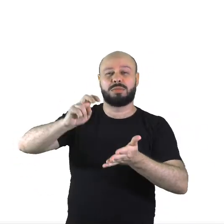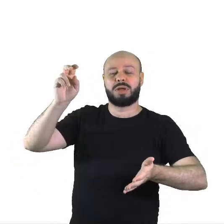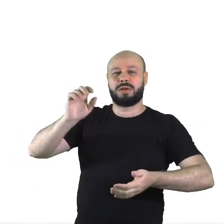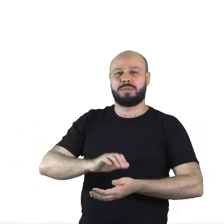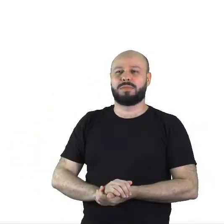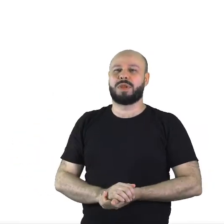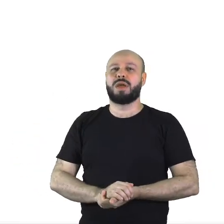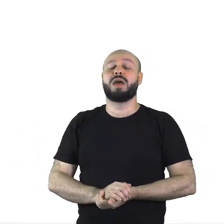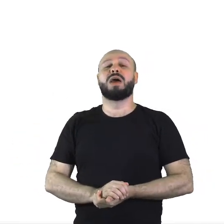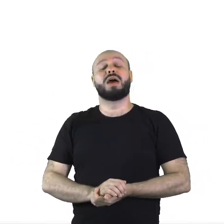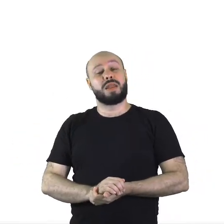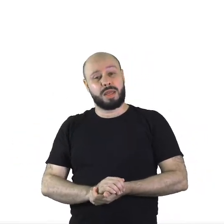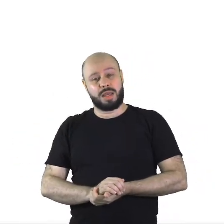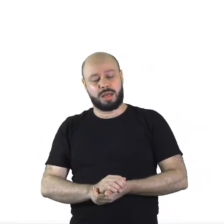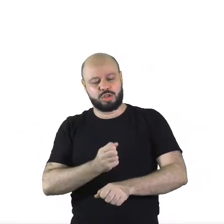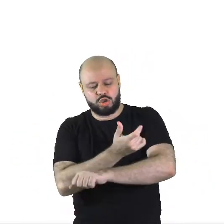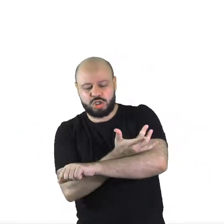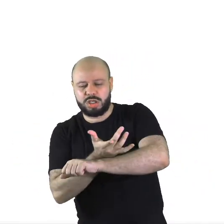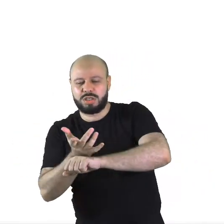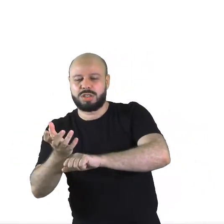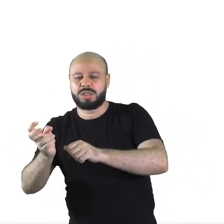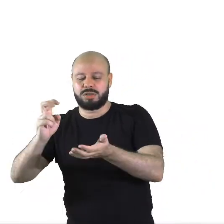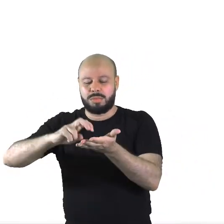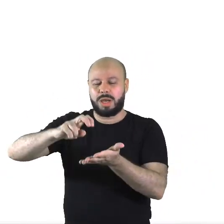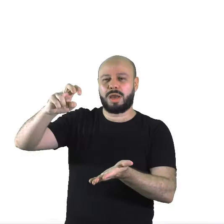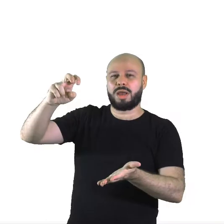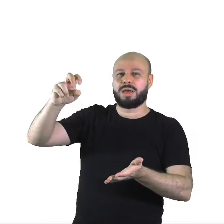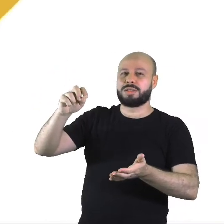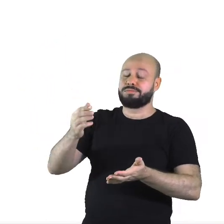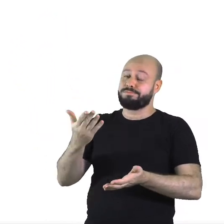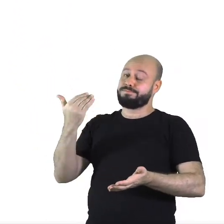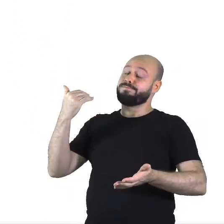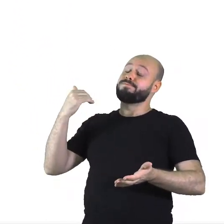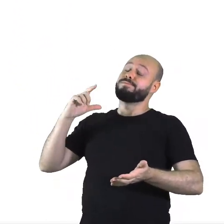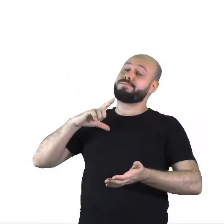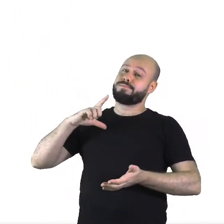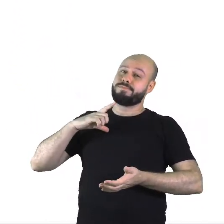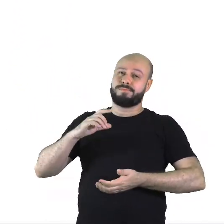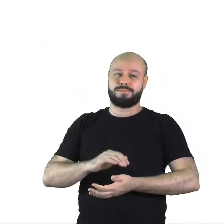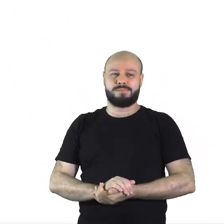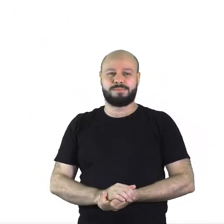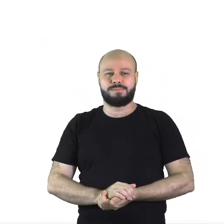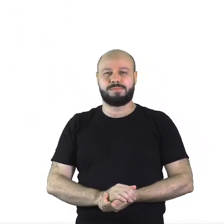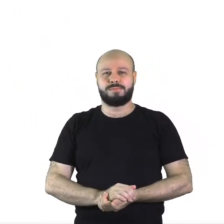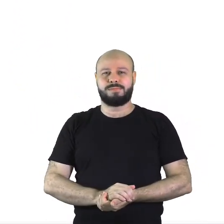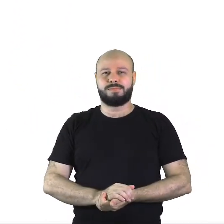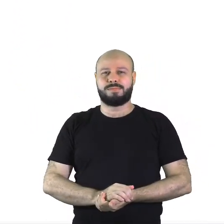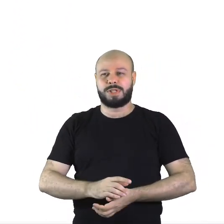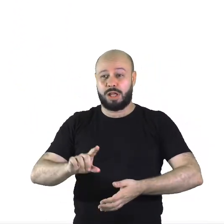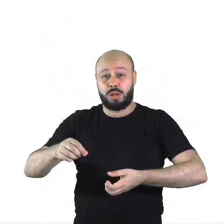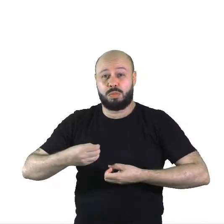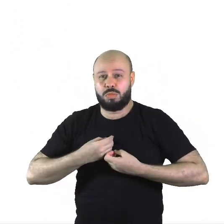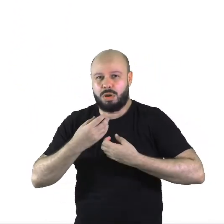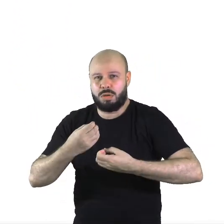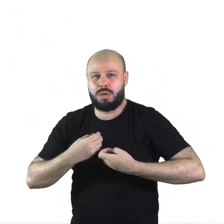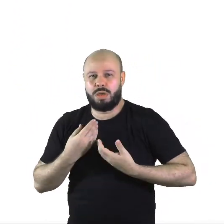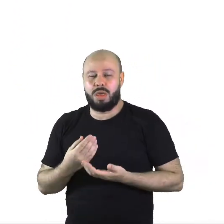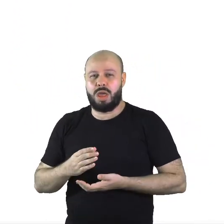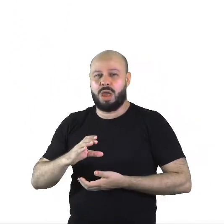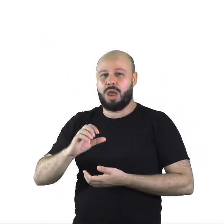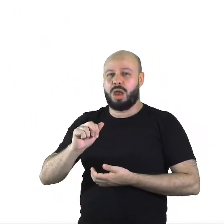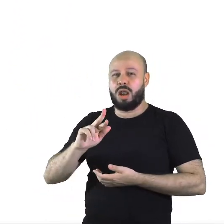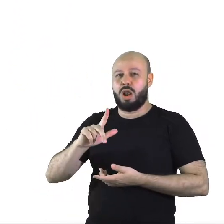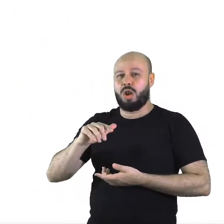jardins, havia manhãs naquele tempo. Então, esse poema é daí do Carlos Drummond